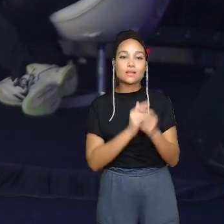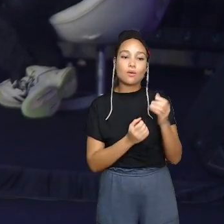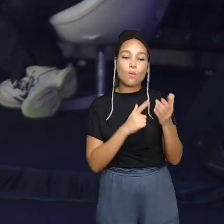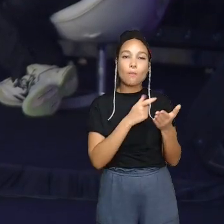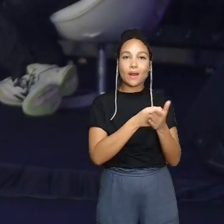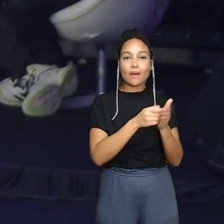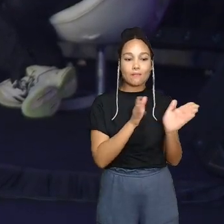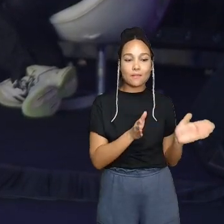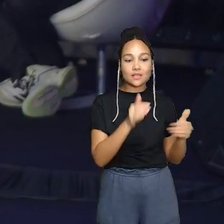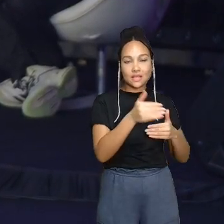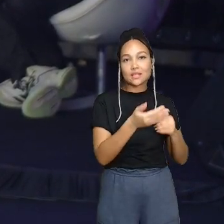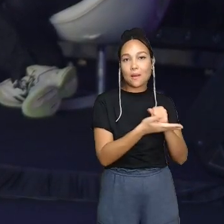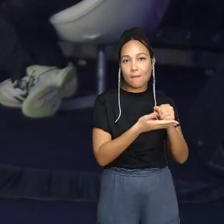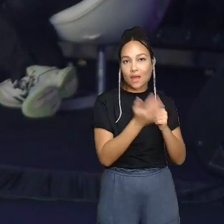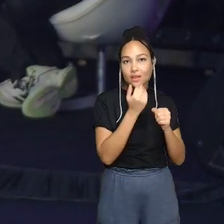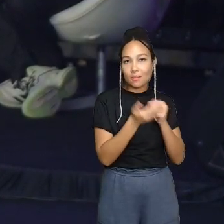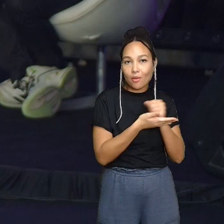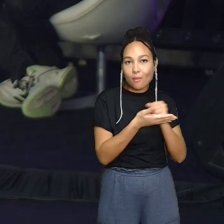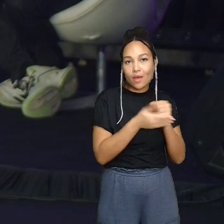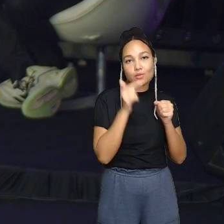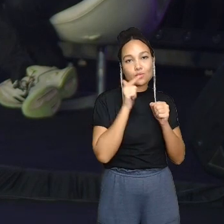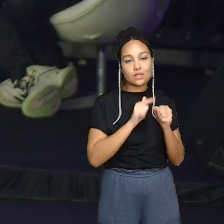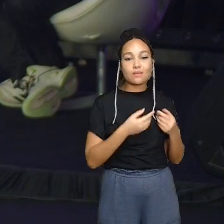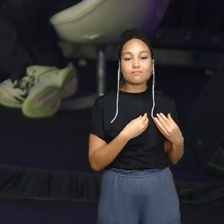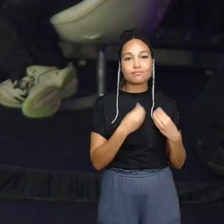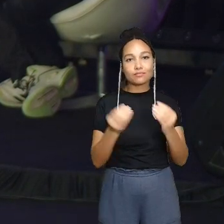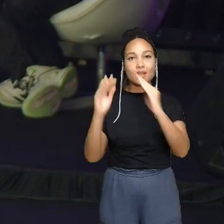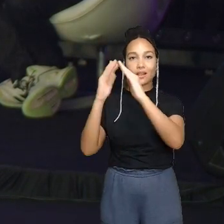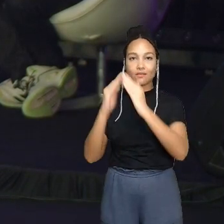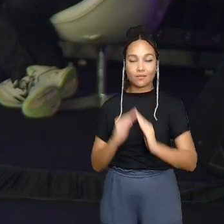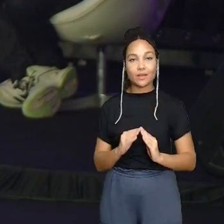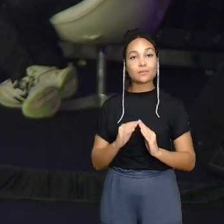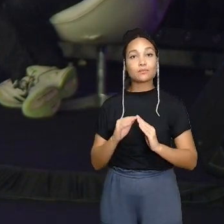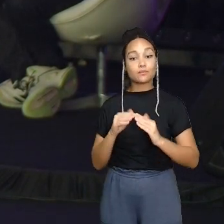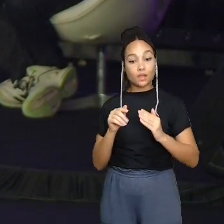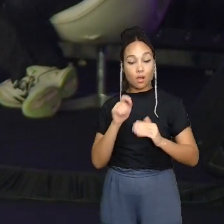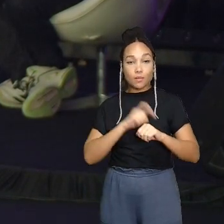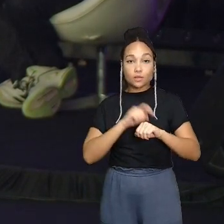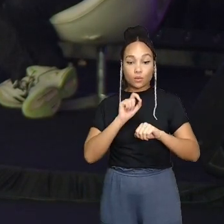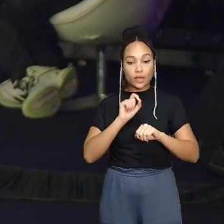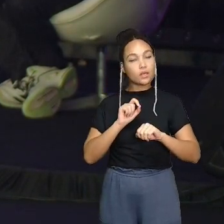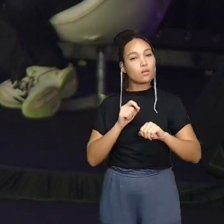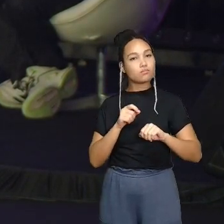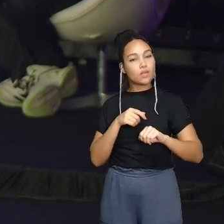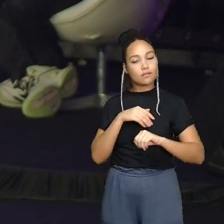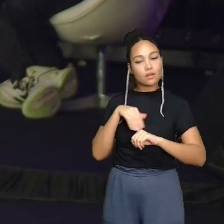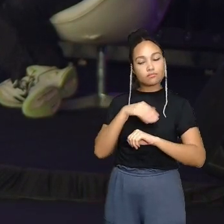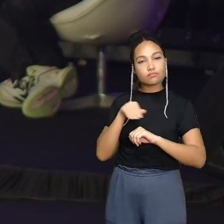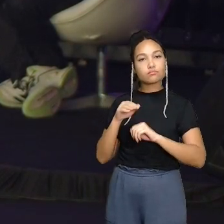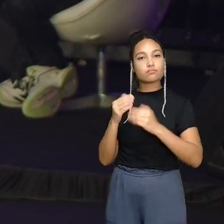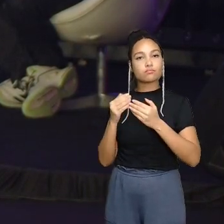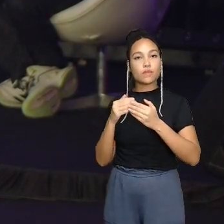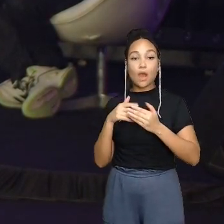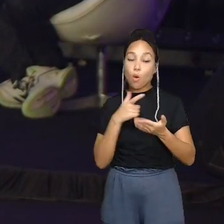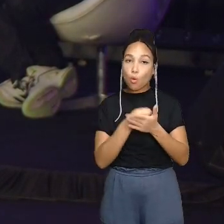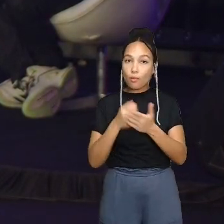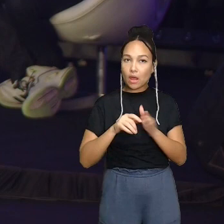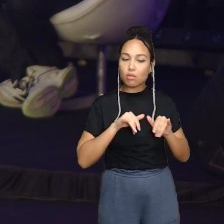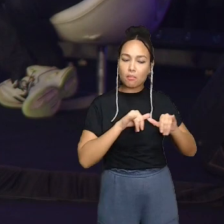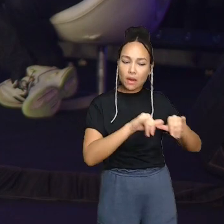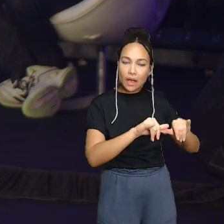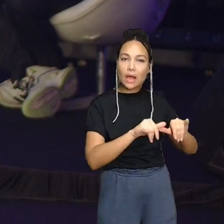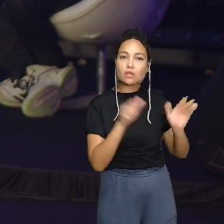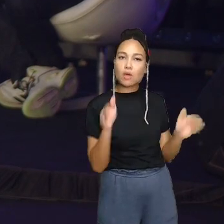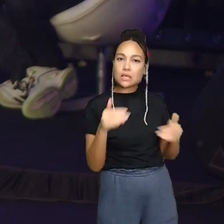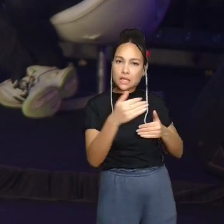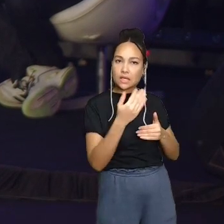favela. Foi a partir do momento que eu estava passando as cestas básicas lá no caixa do mercado que eu consegui